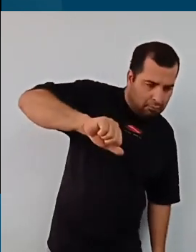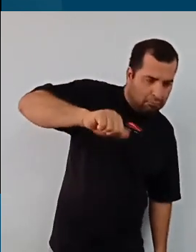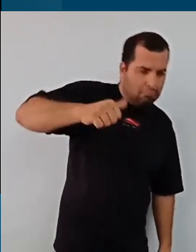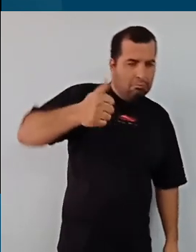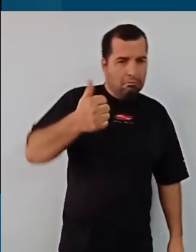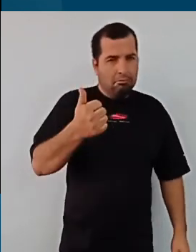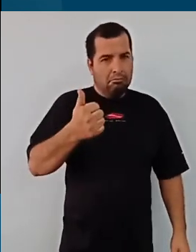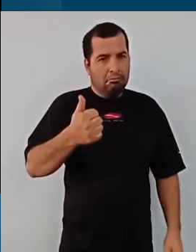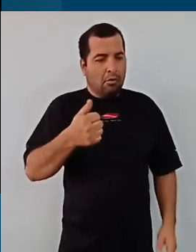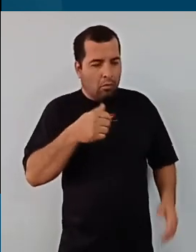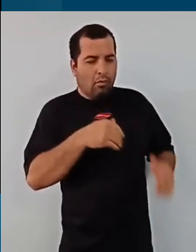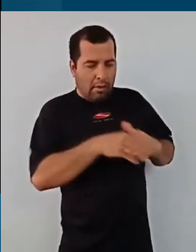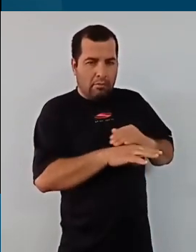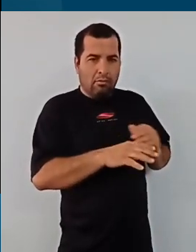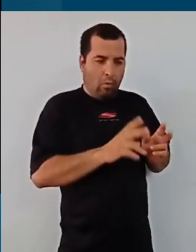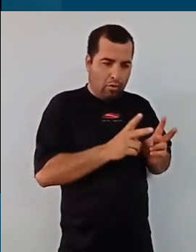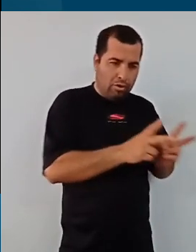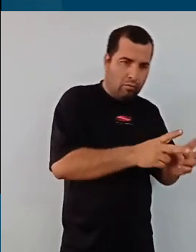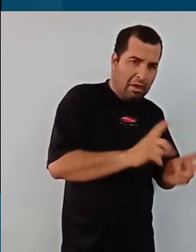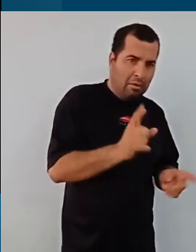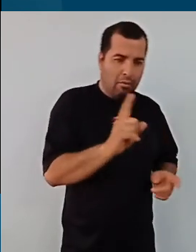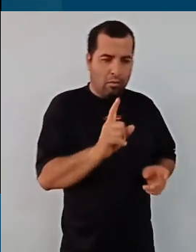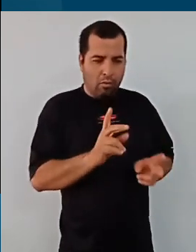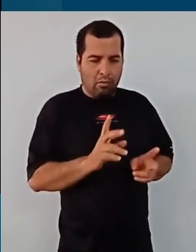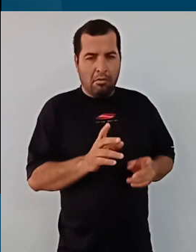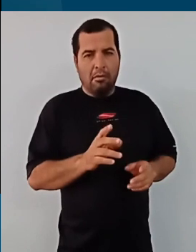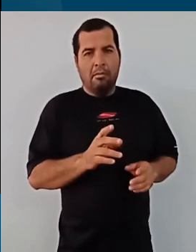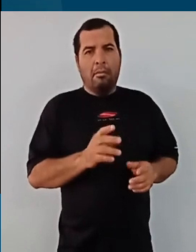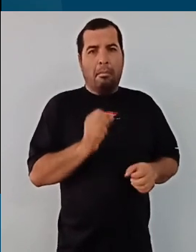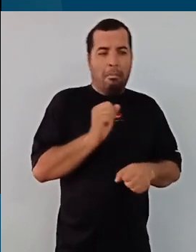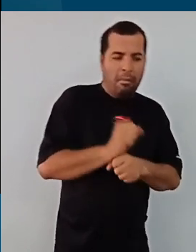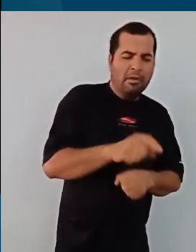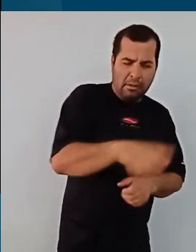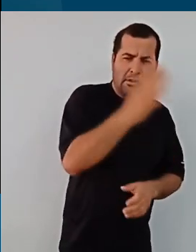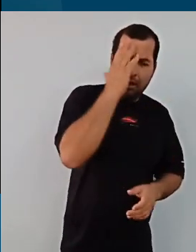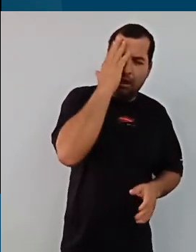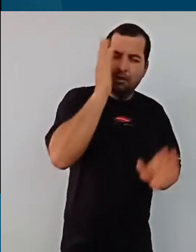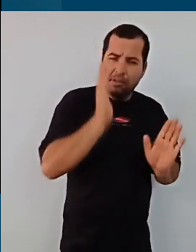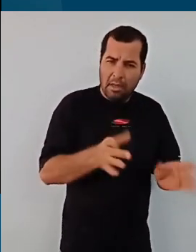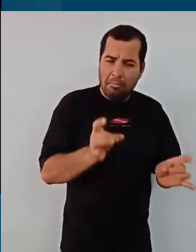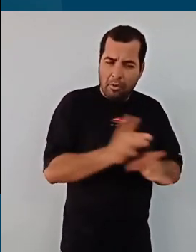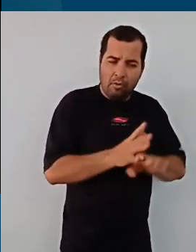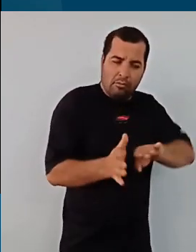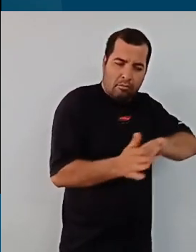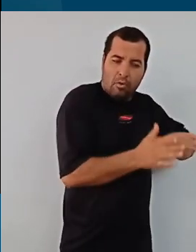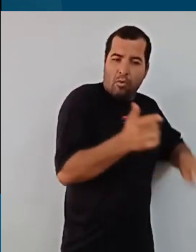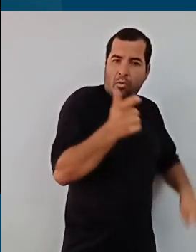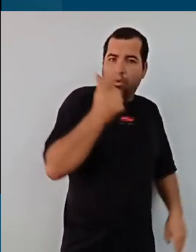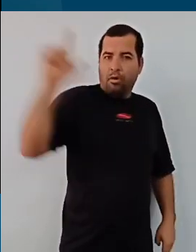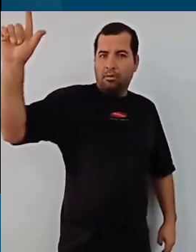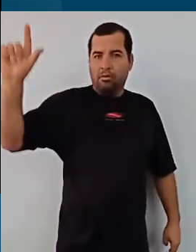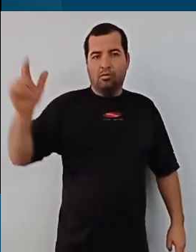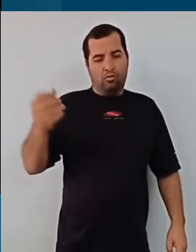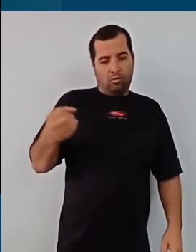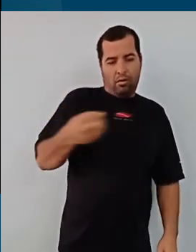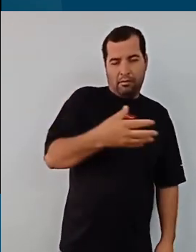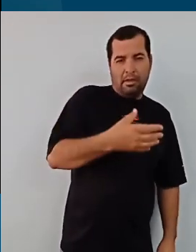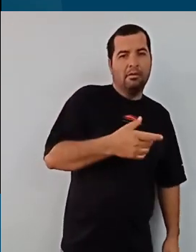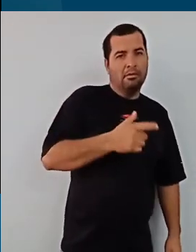eu vou continuar trabalhando, ou todos já deram conta disso num nível aceitável para esse